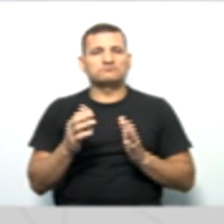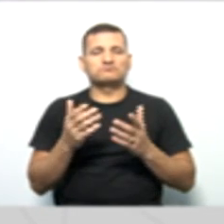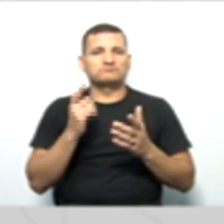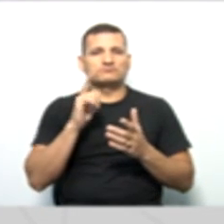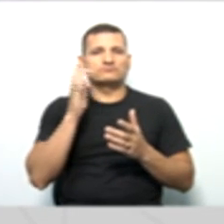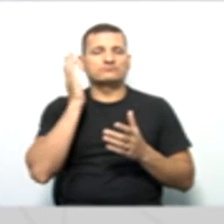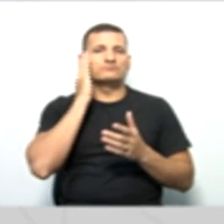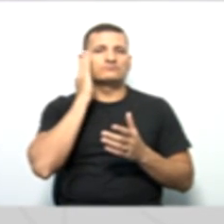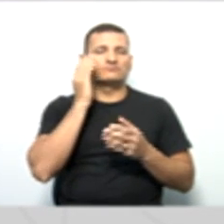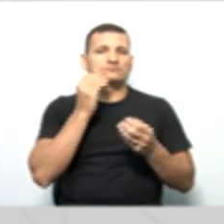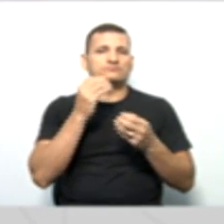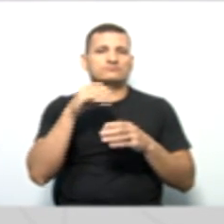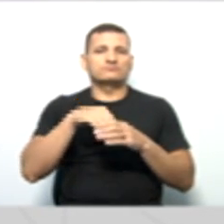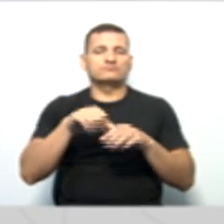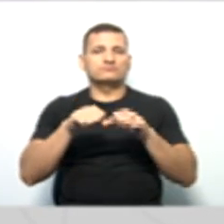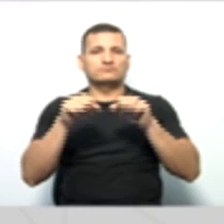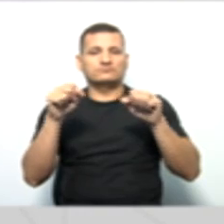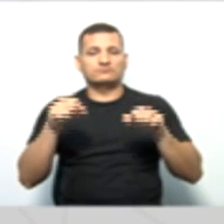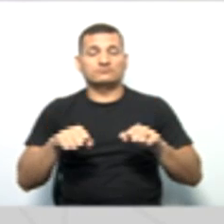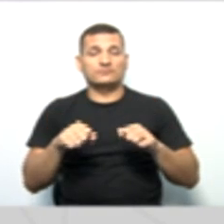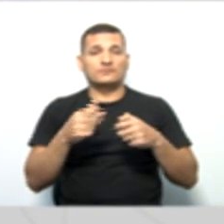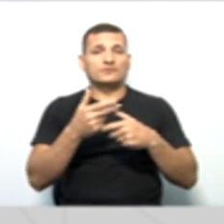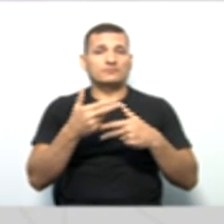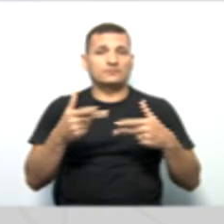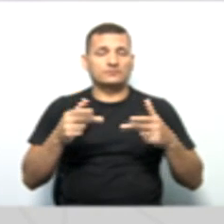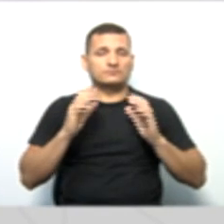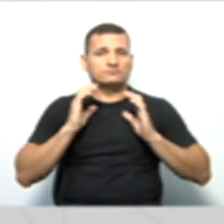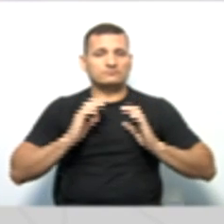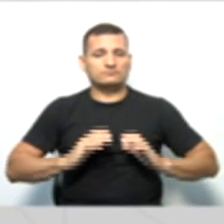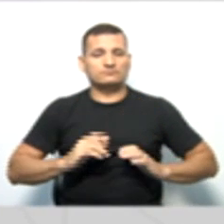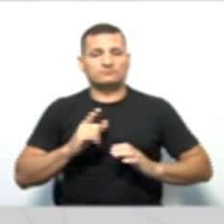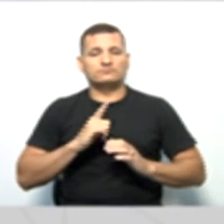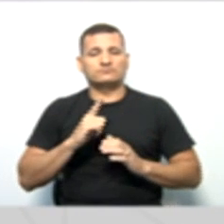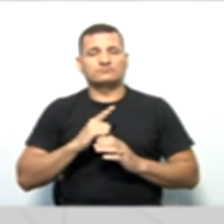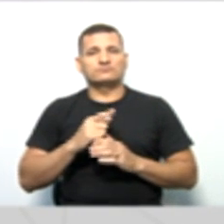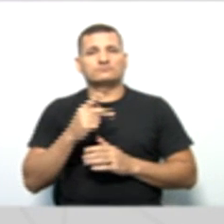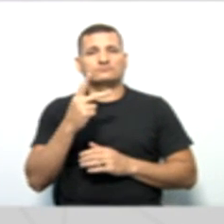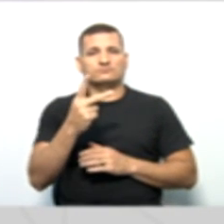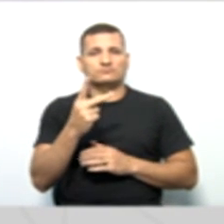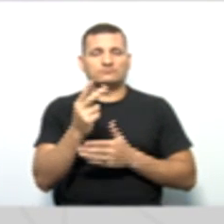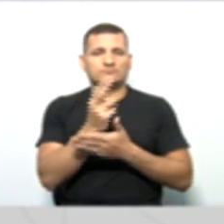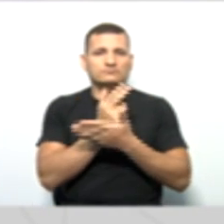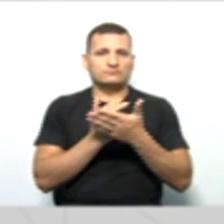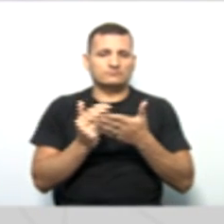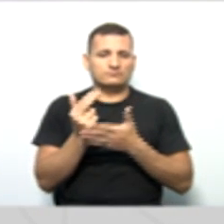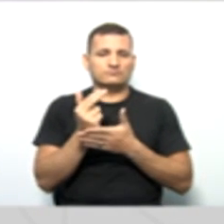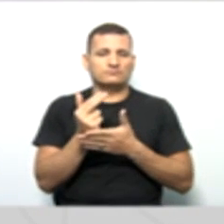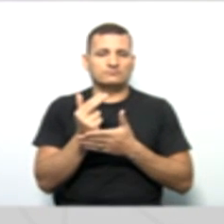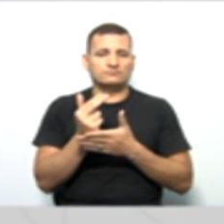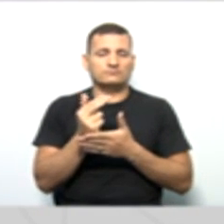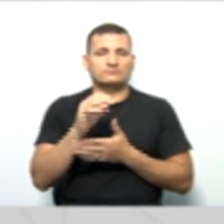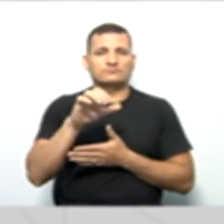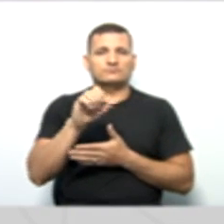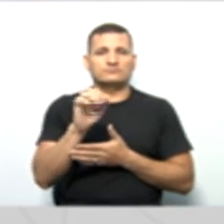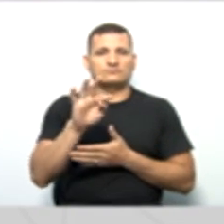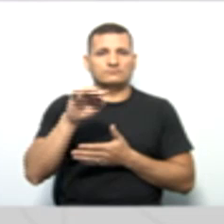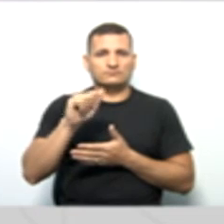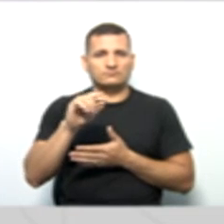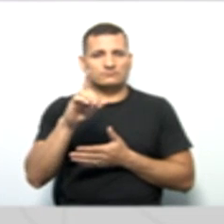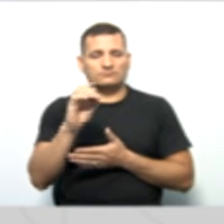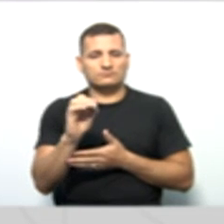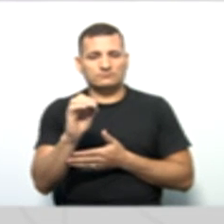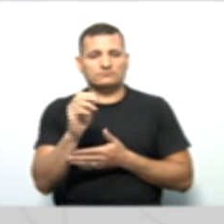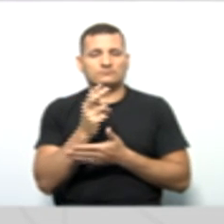meu sistema, tá, gente? Os elementos comportamentais, ó, a gente tem dois diagramas ali, ó, diagrama de estado, né,